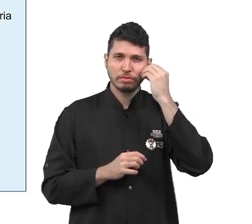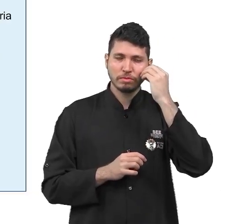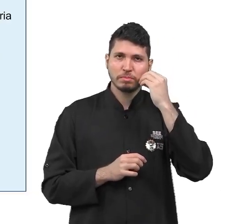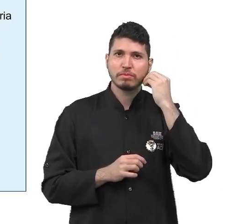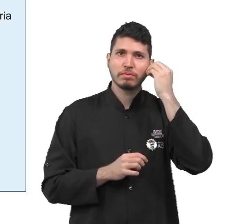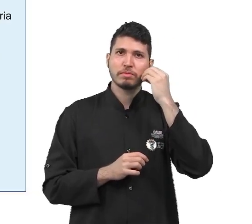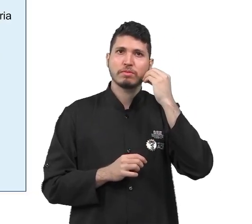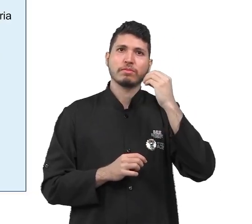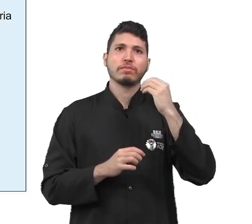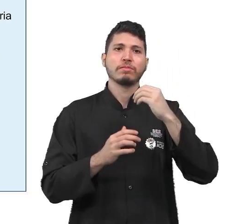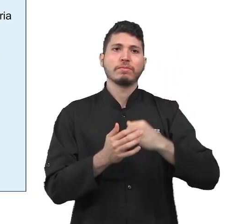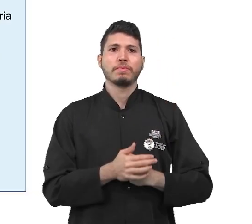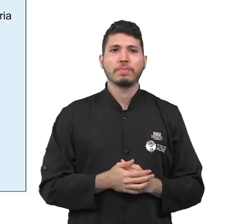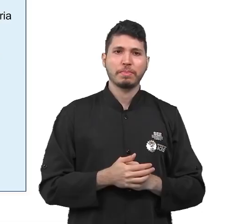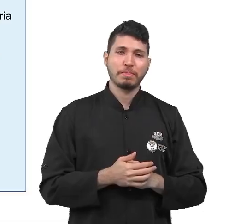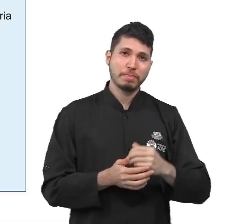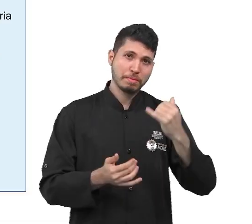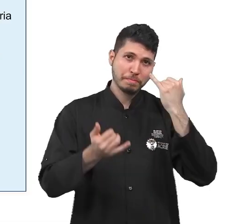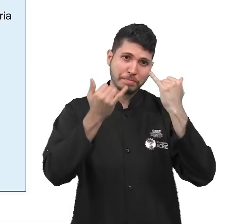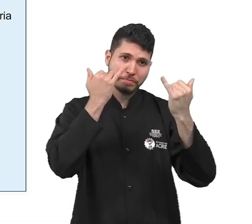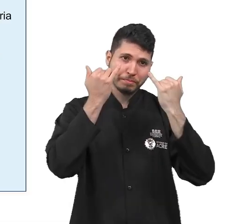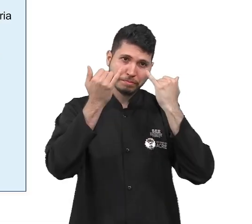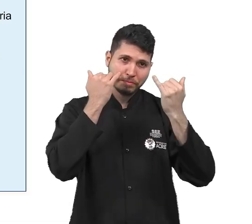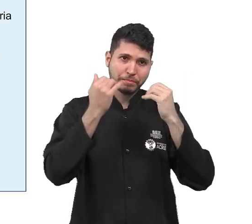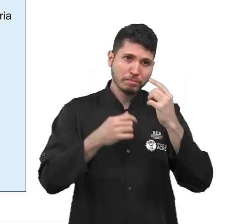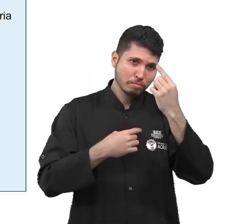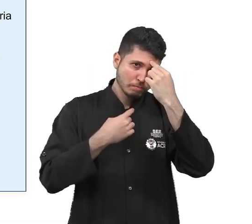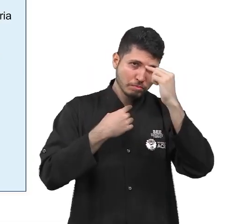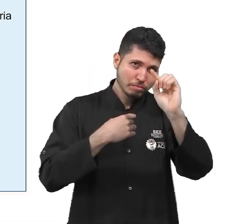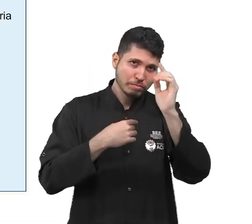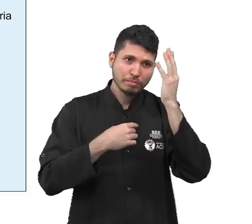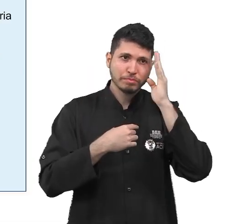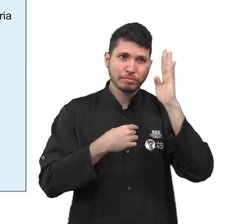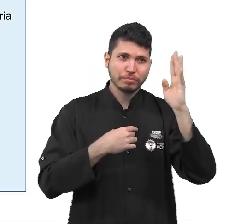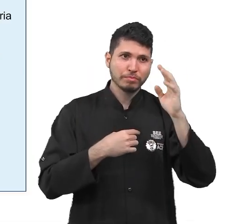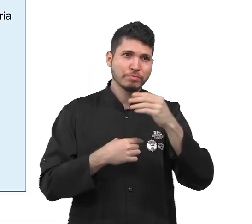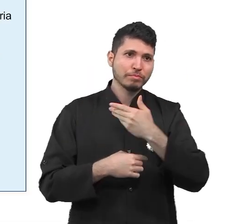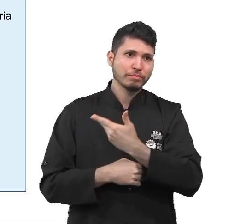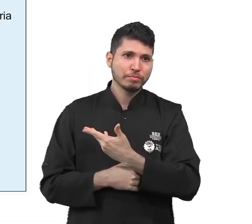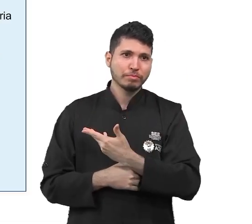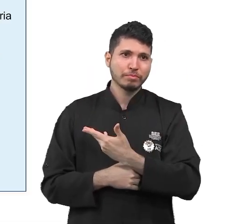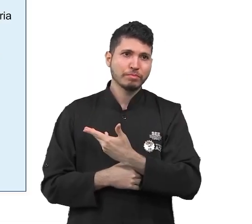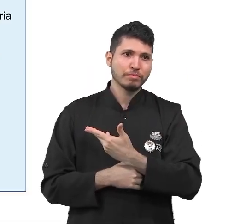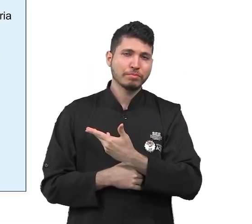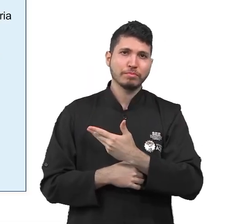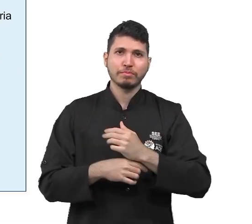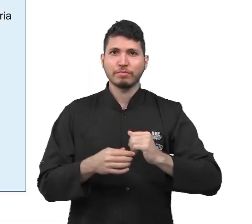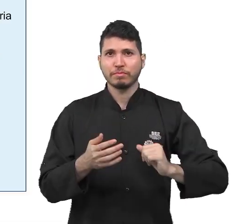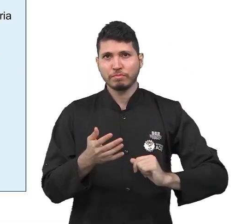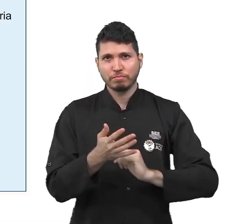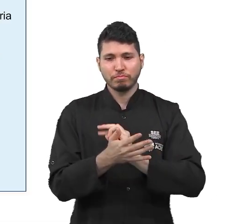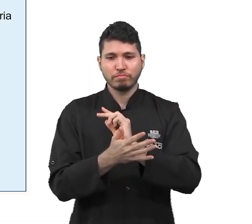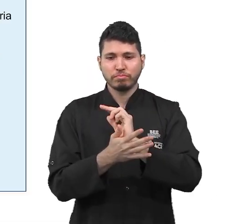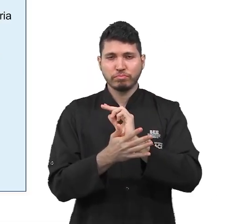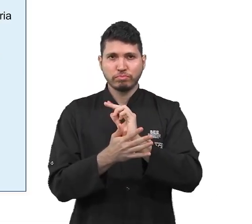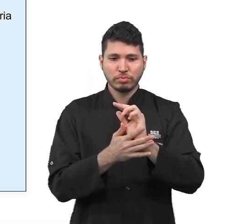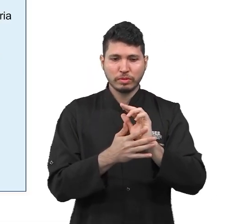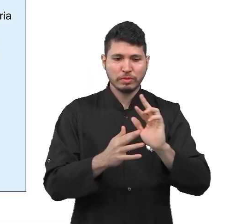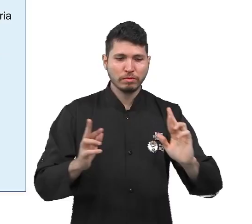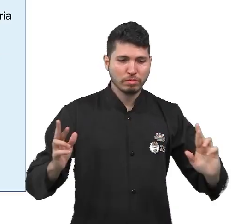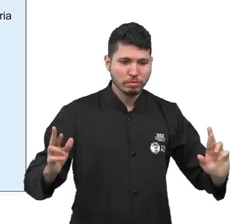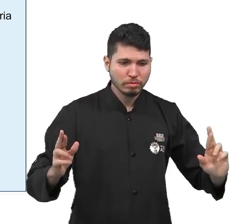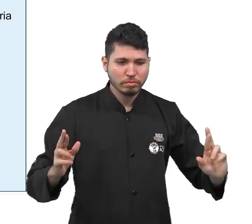dados, formulação de teoria. Então, tem um grande entrelaçamento